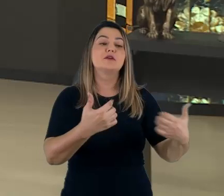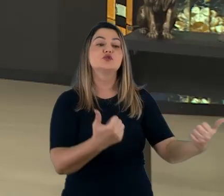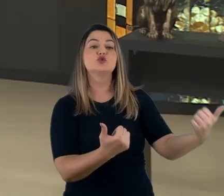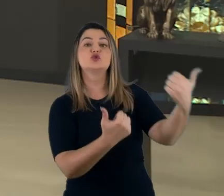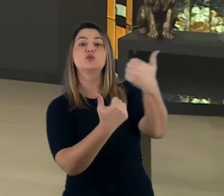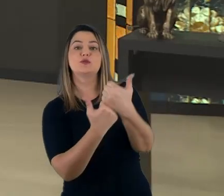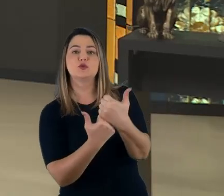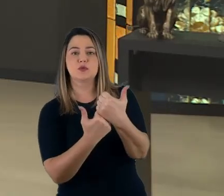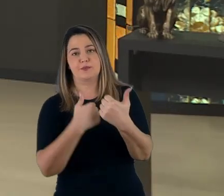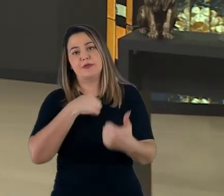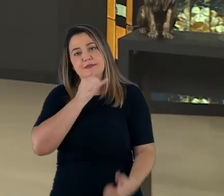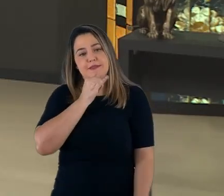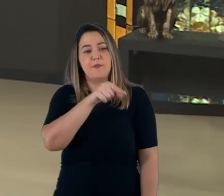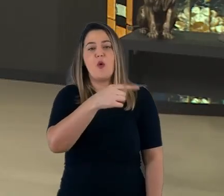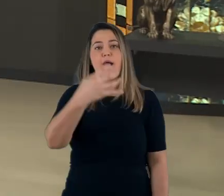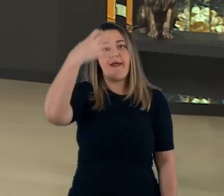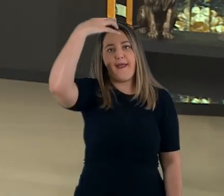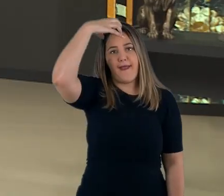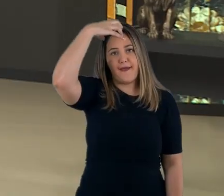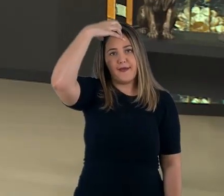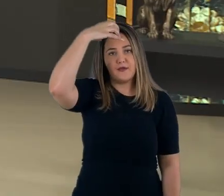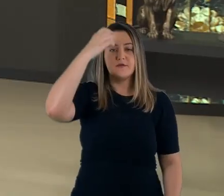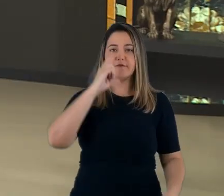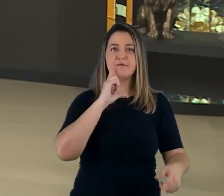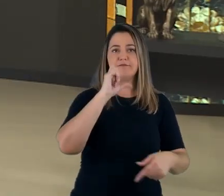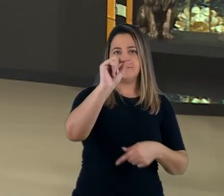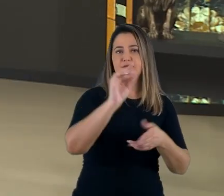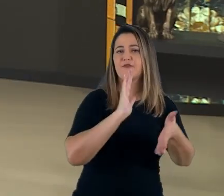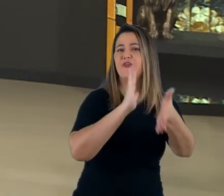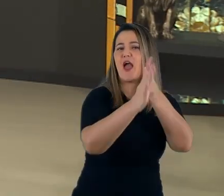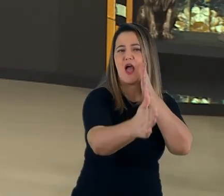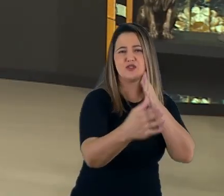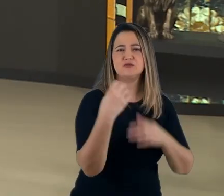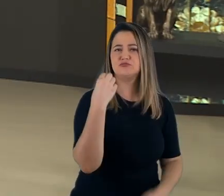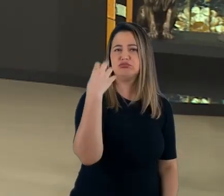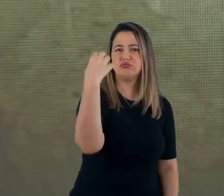em seu lugar na Babilônia era o seu filho Nabonido.